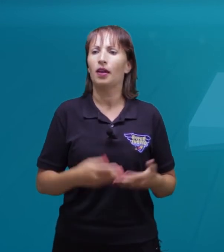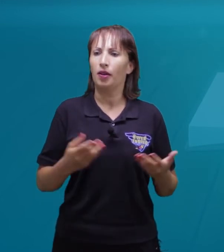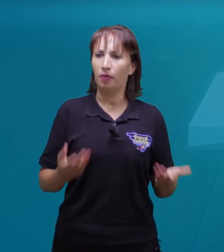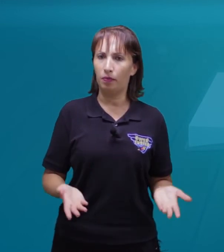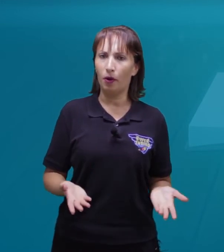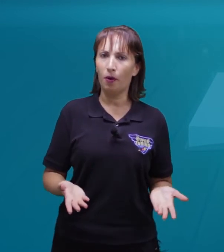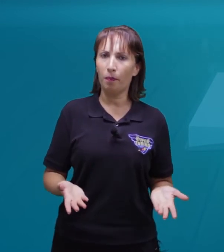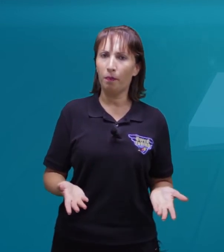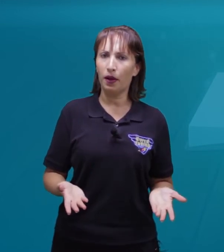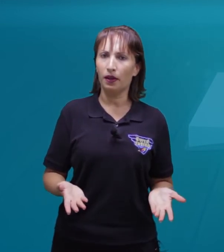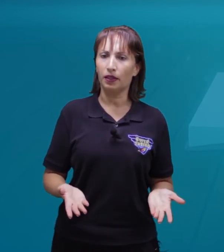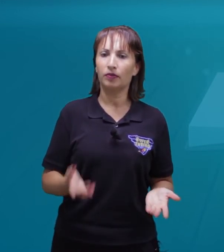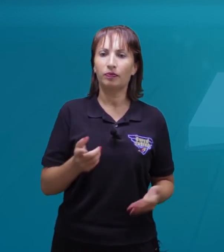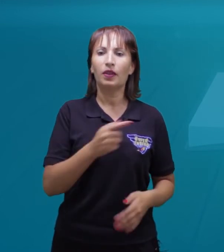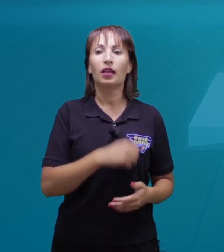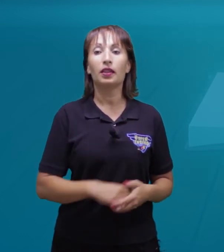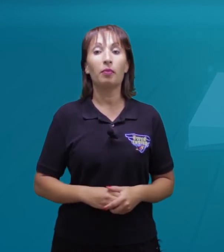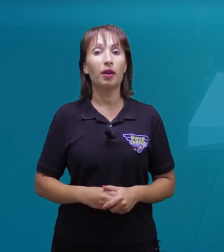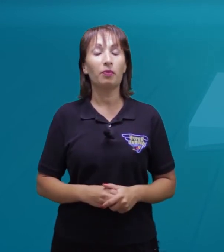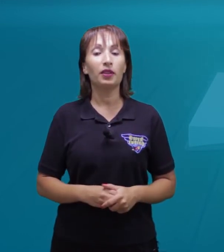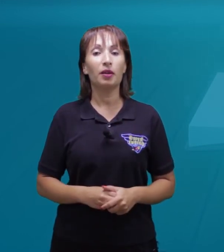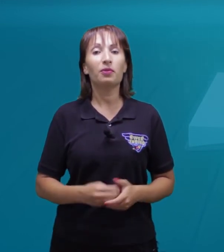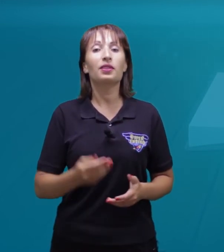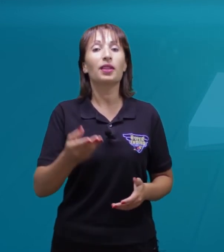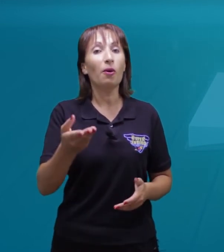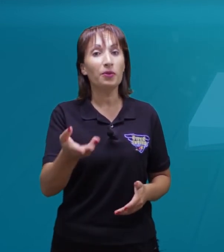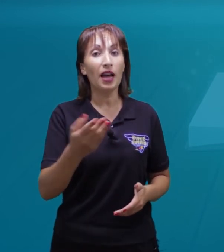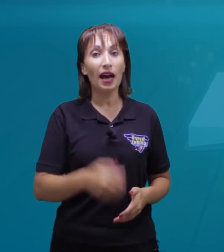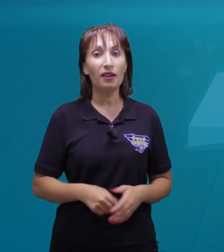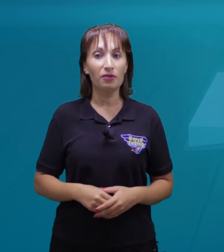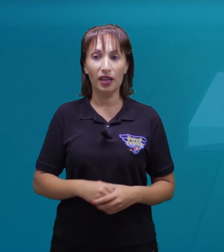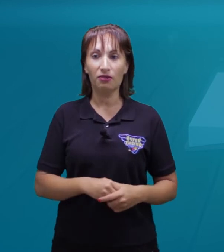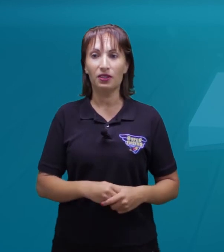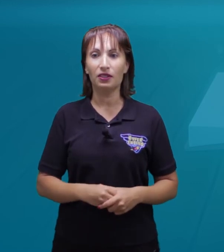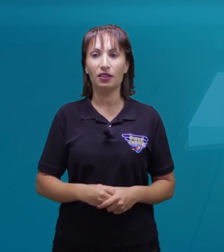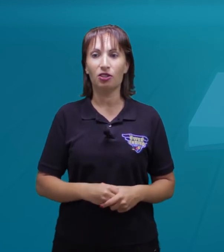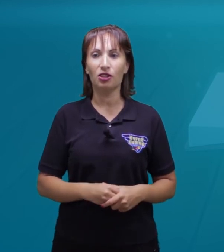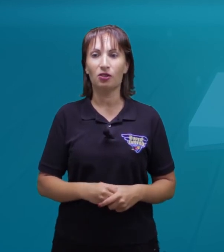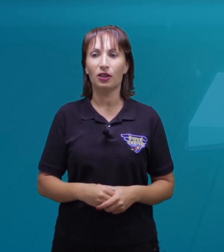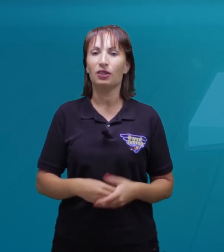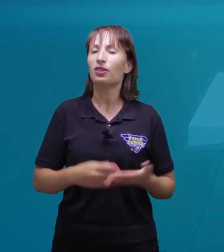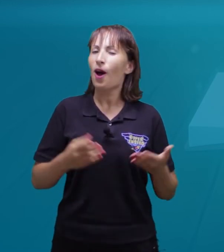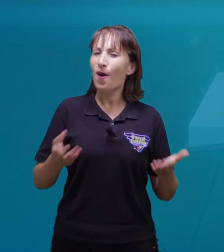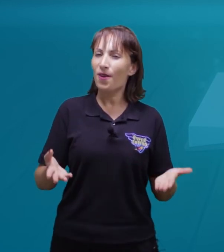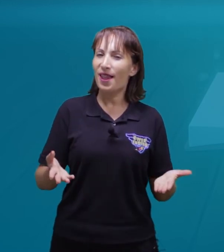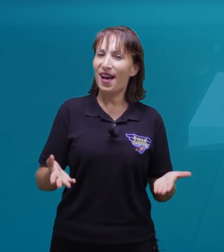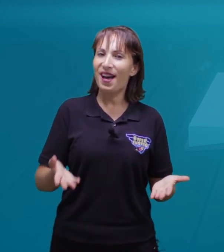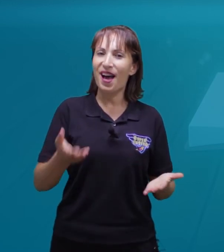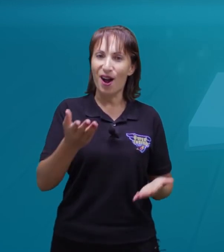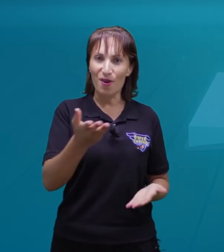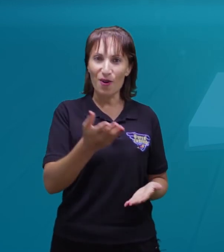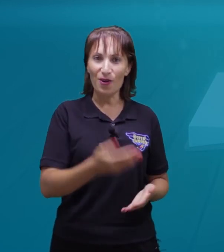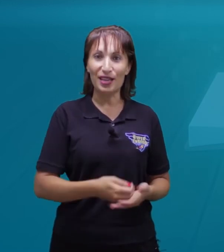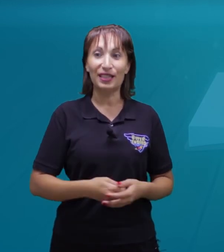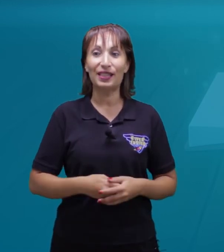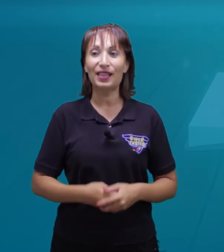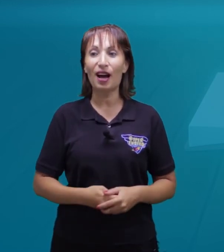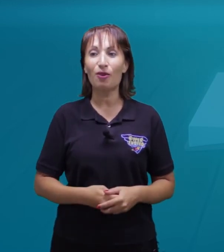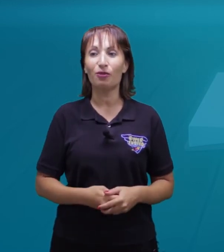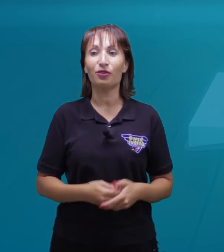bola Opa também podemos saudar alguém com as interjeições olá